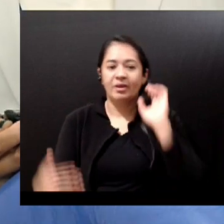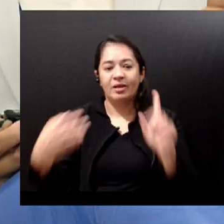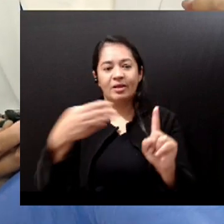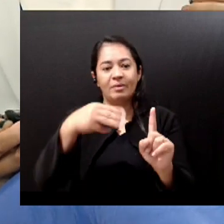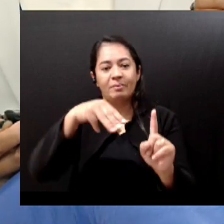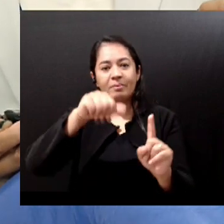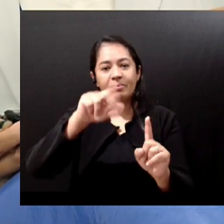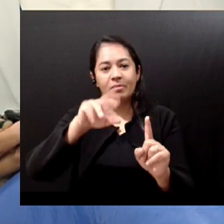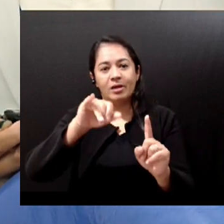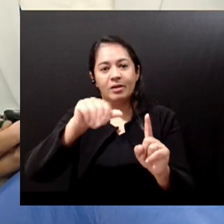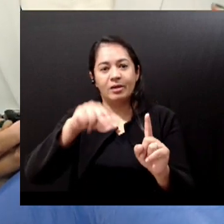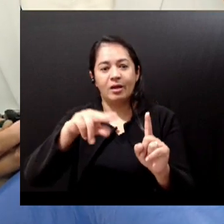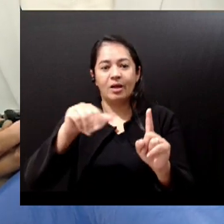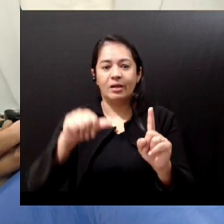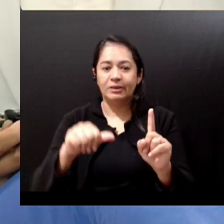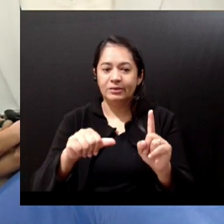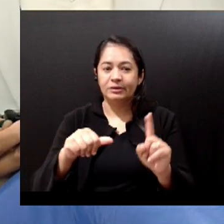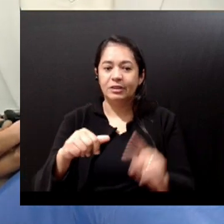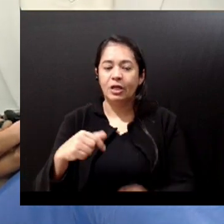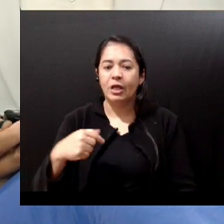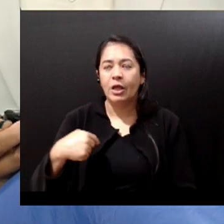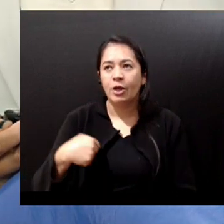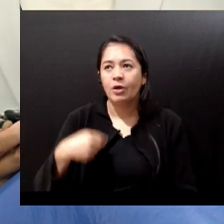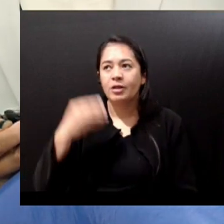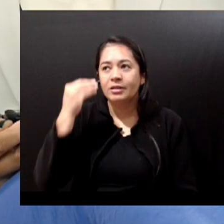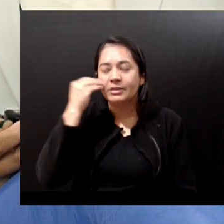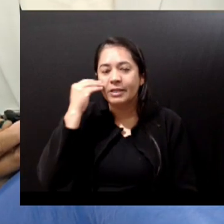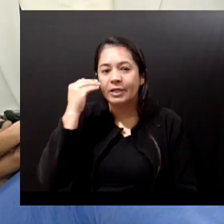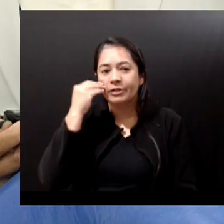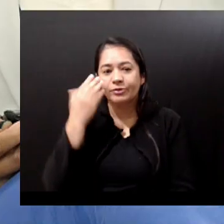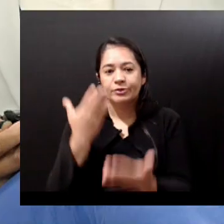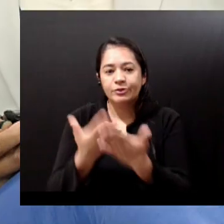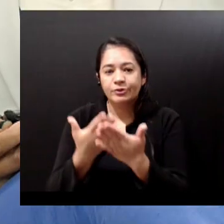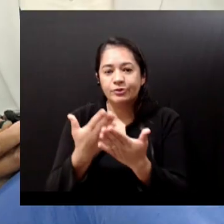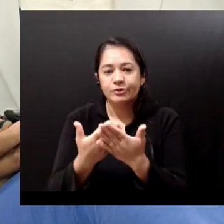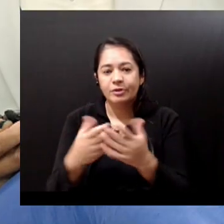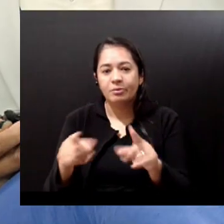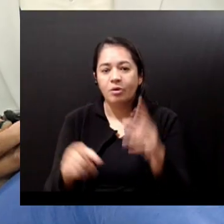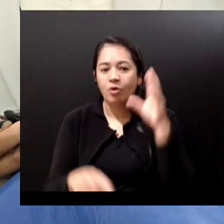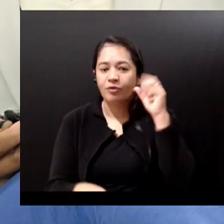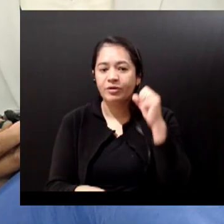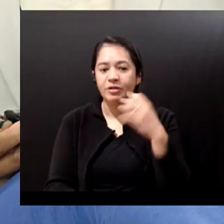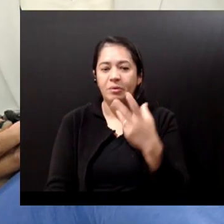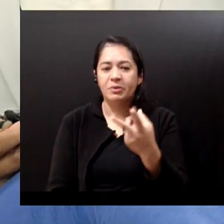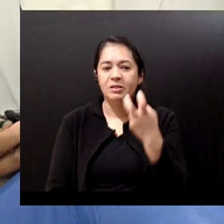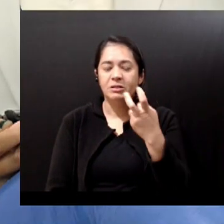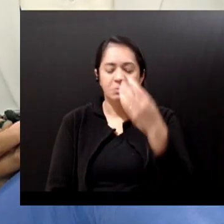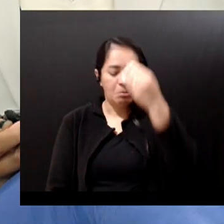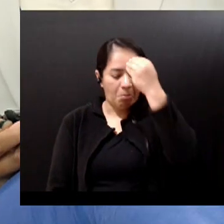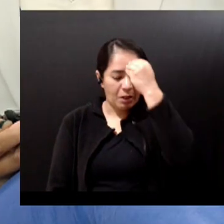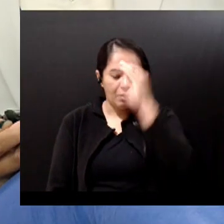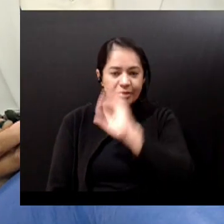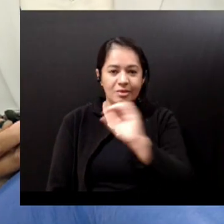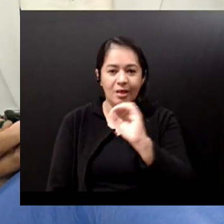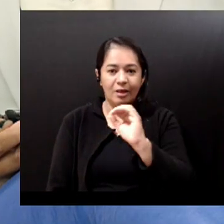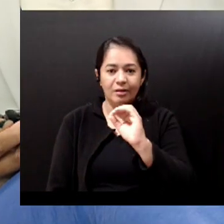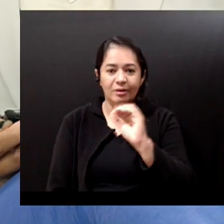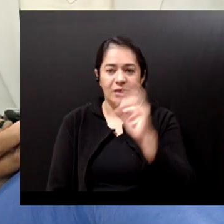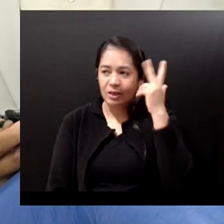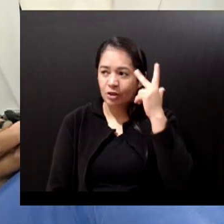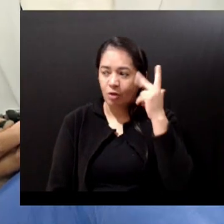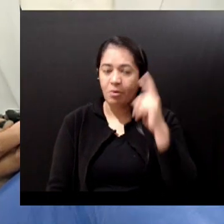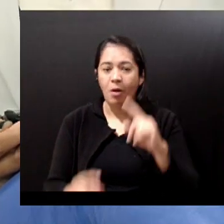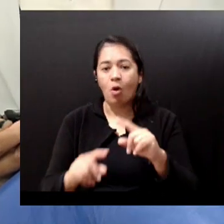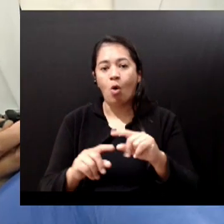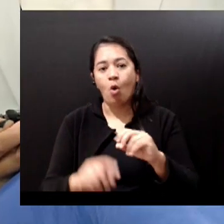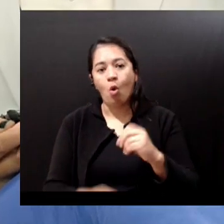Quando tento estudar ouvindo música, sinto que não gravo nada. Isso é comum acontecer ou o cérebro pode aprender a lidar